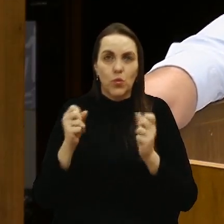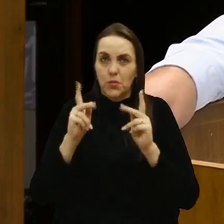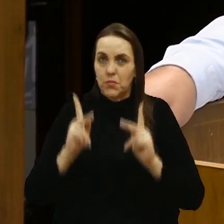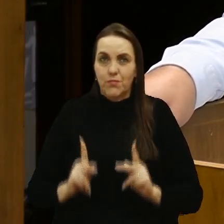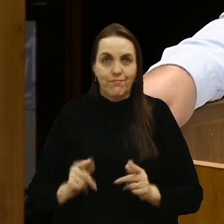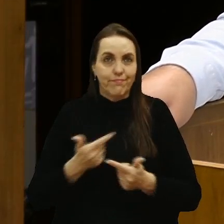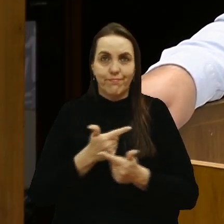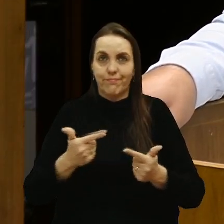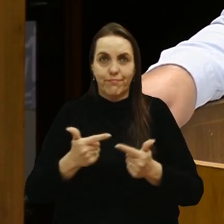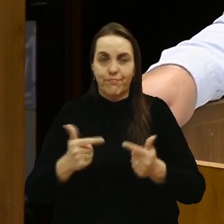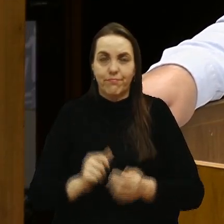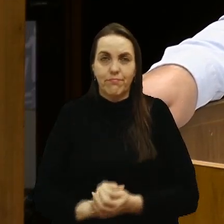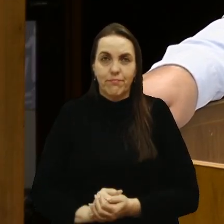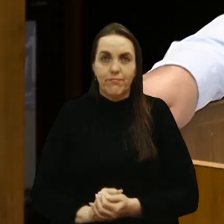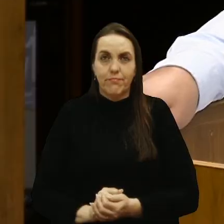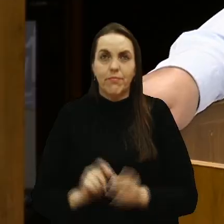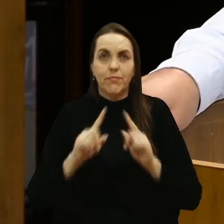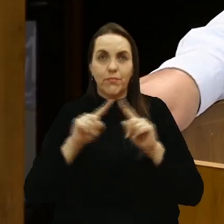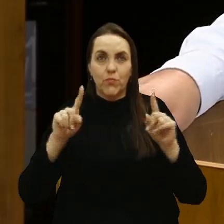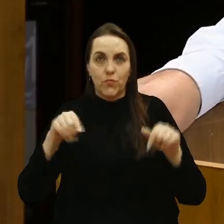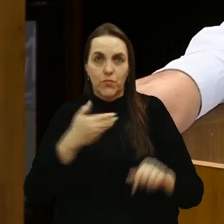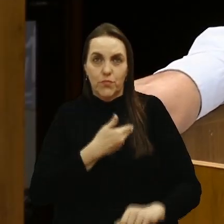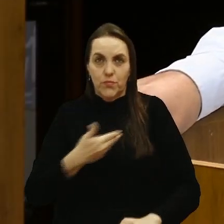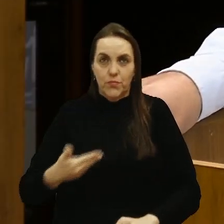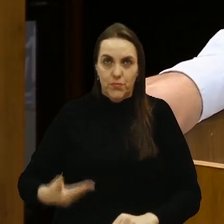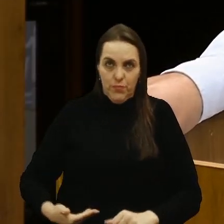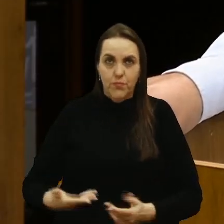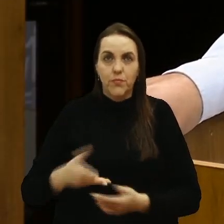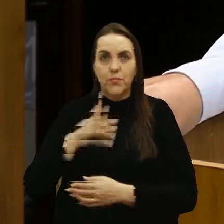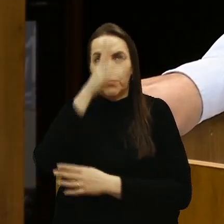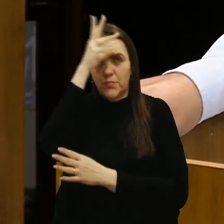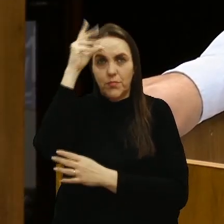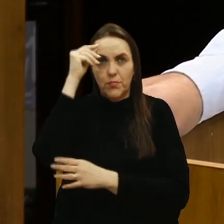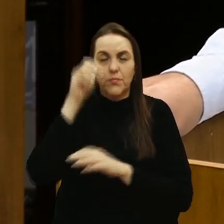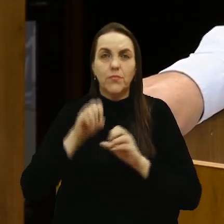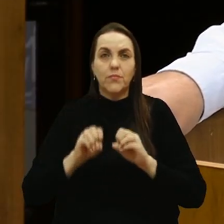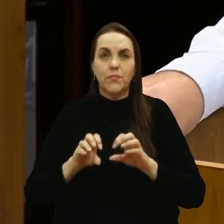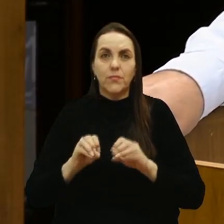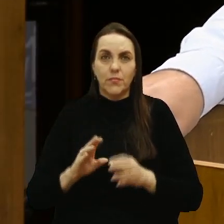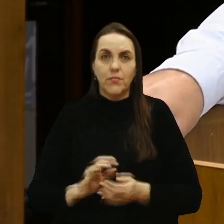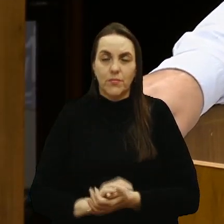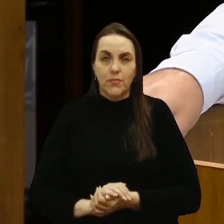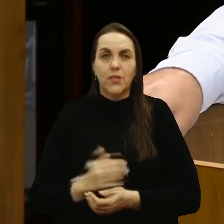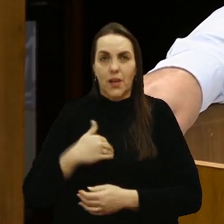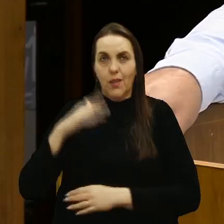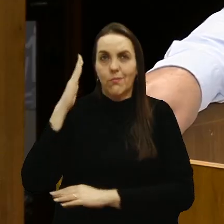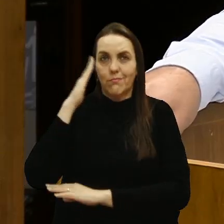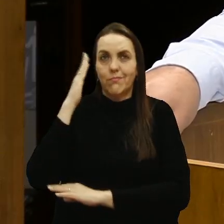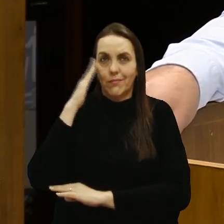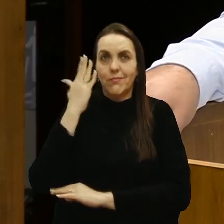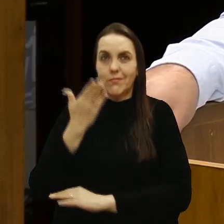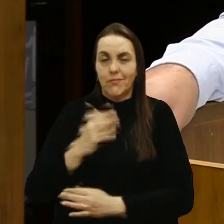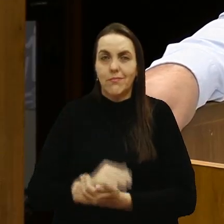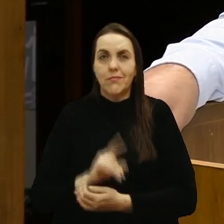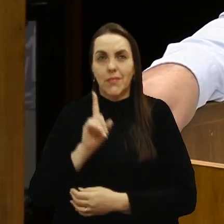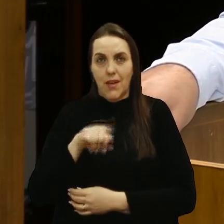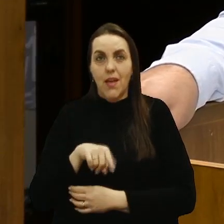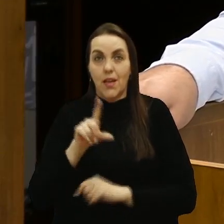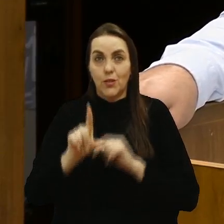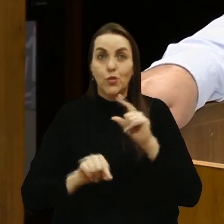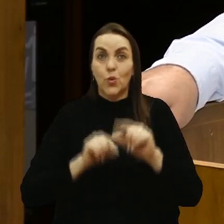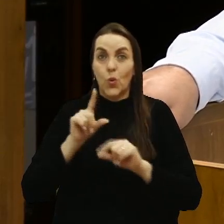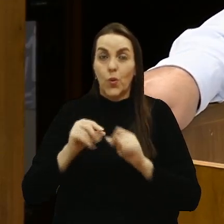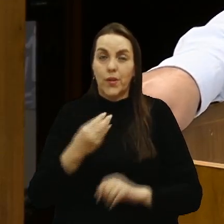está. Como servidor público municipal da educação, sei o quanto essa escolha